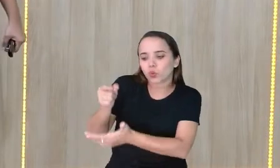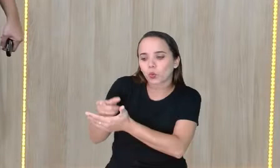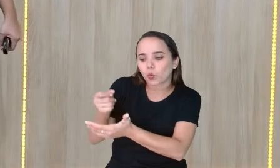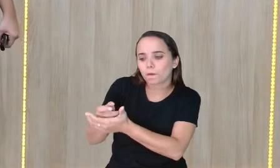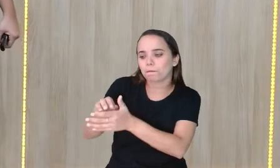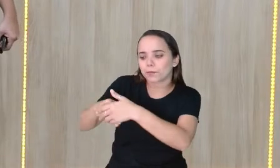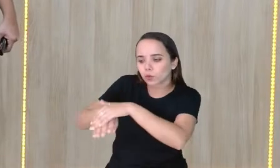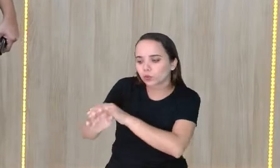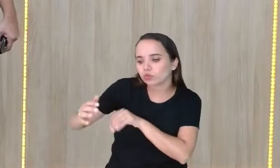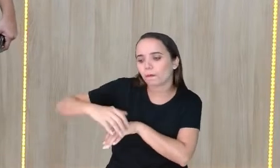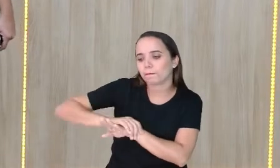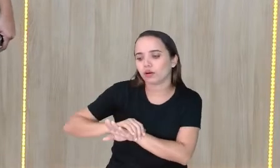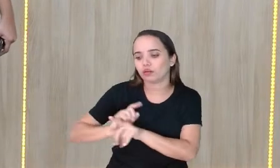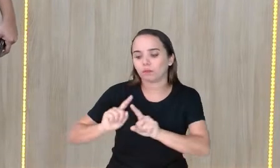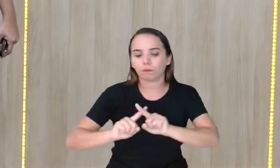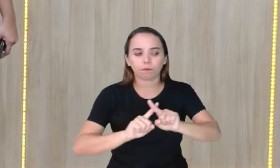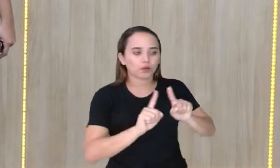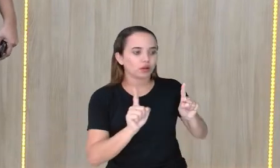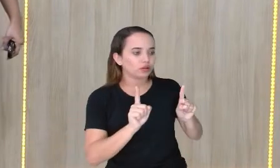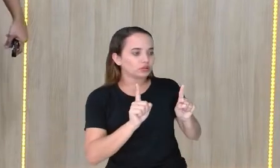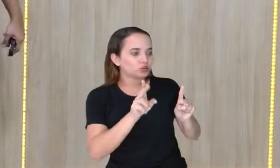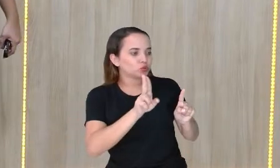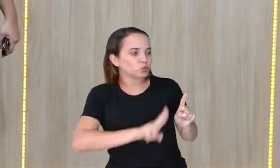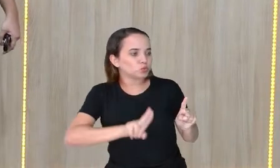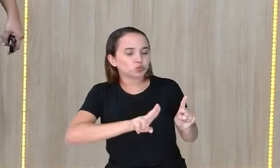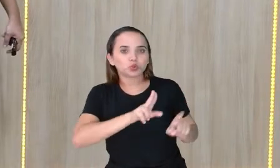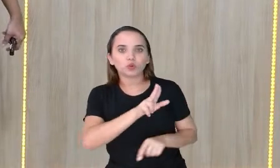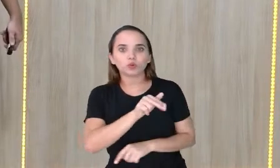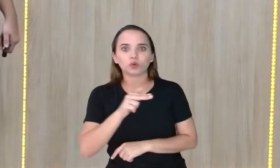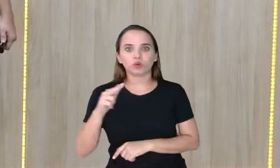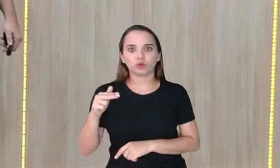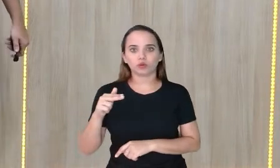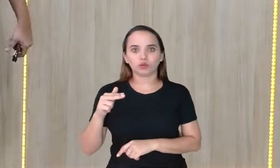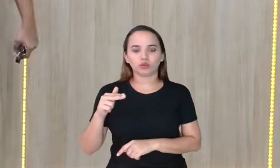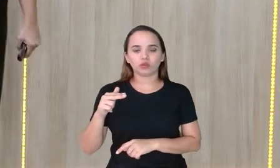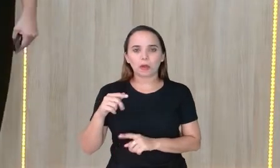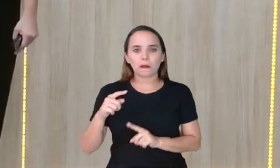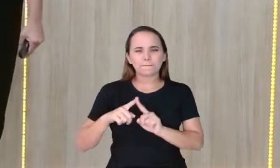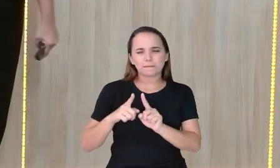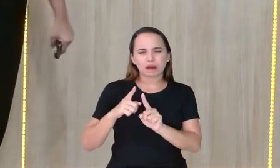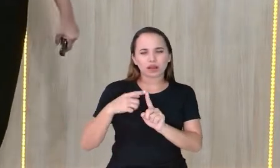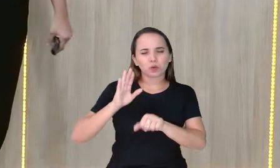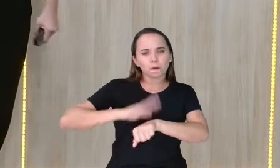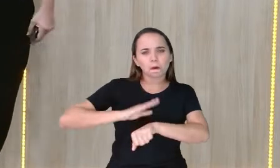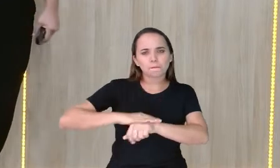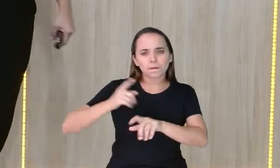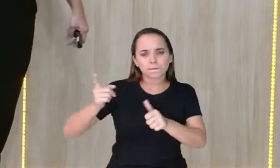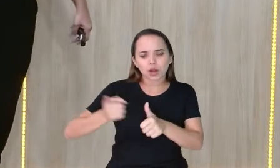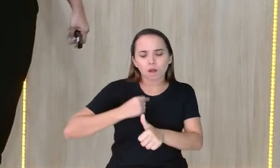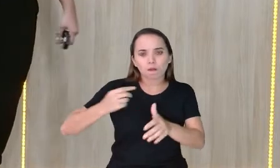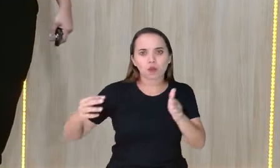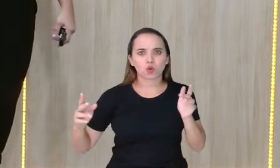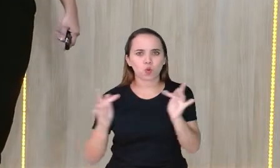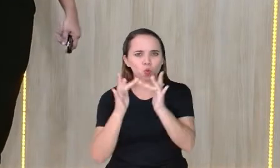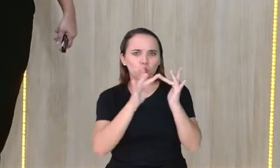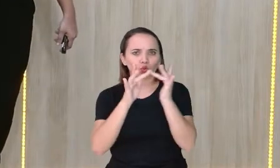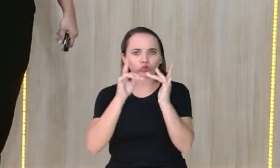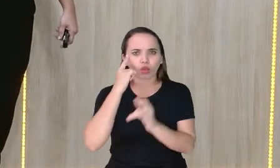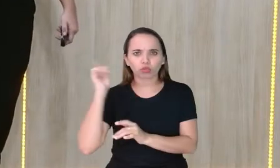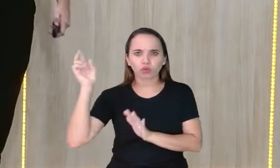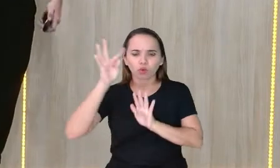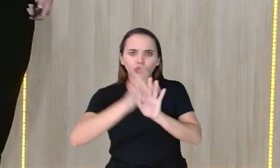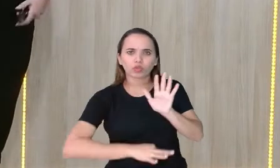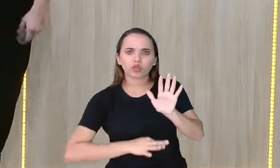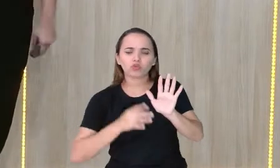foram usados. E o que é que vem primeiro na nossa mente? A gente pensa que esse bebê nunca viveu o suficiente para usar